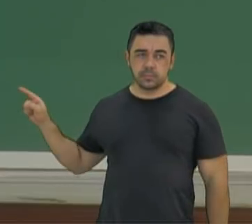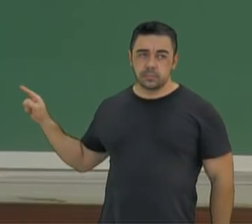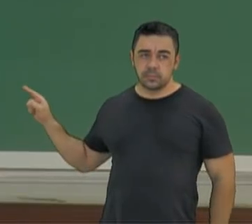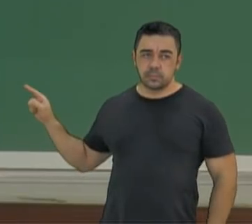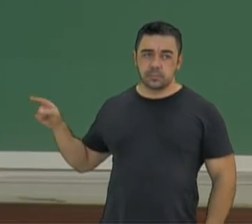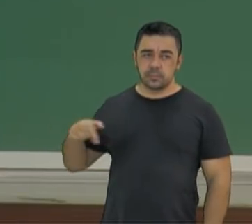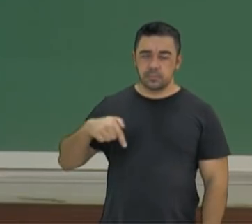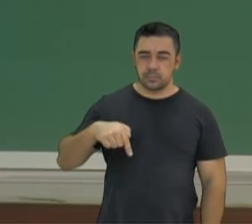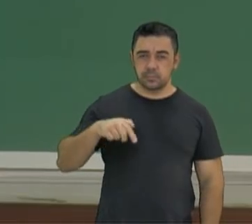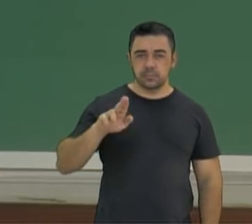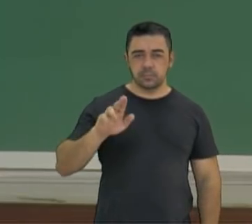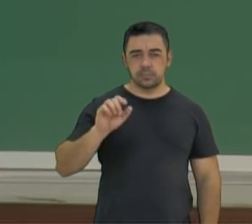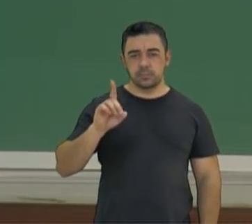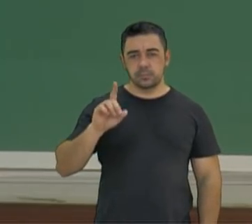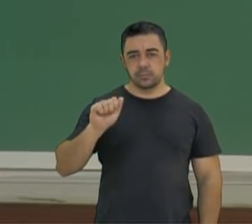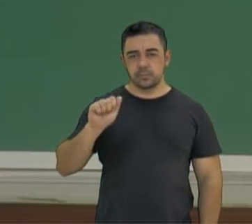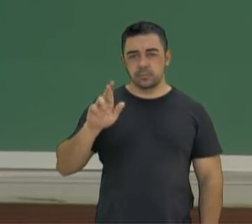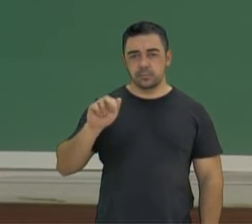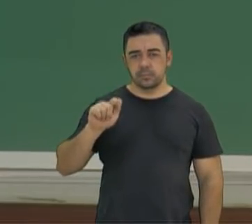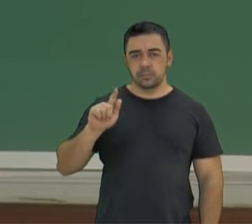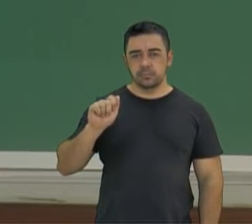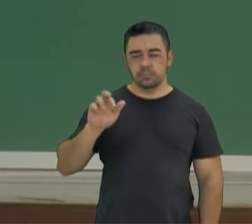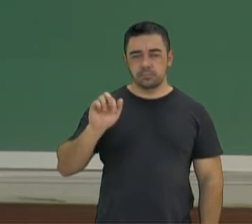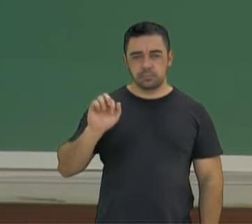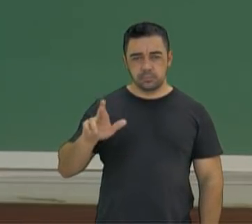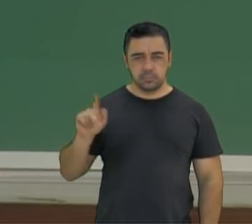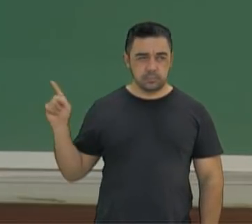A base dela é um quadrilátero.